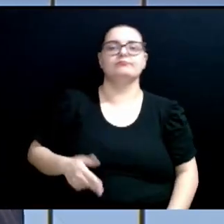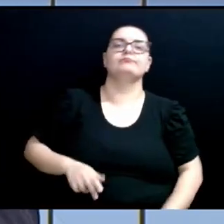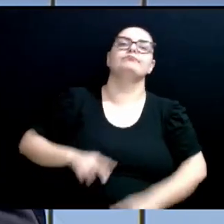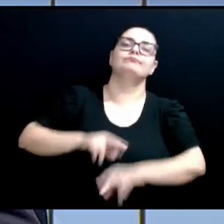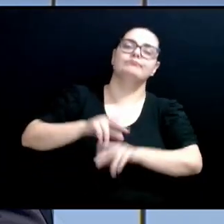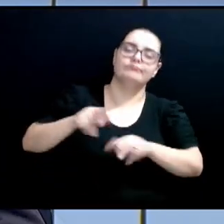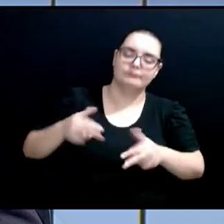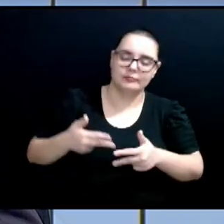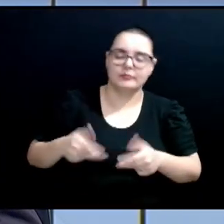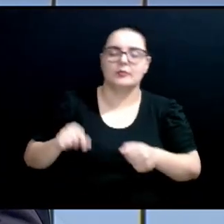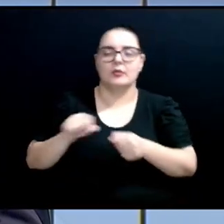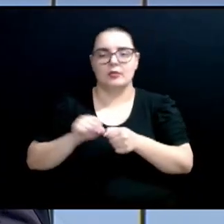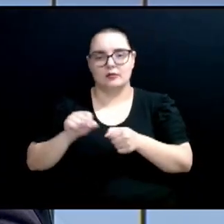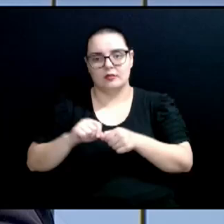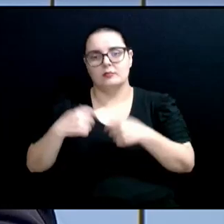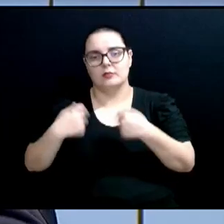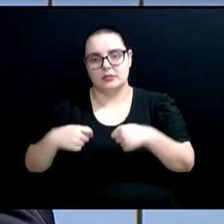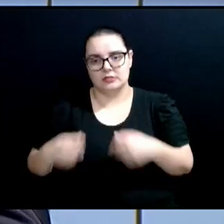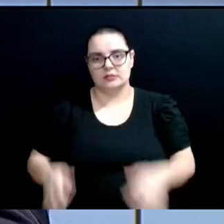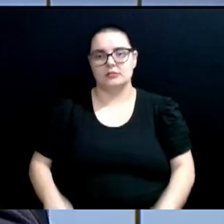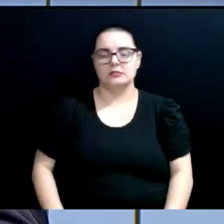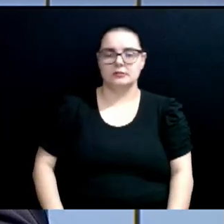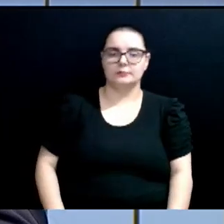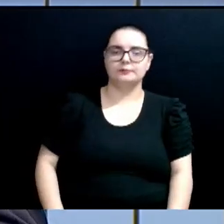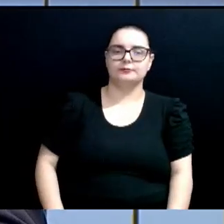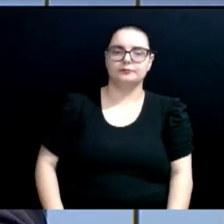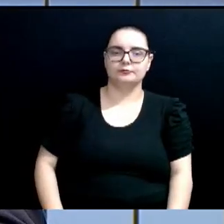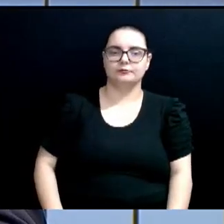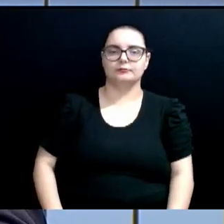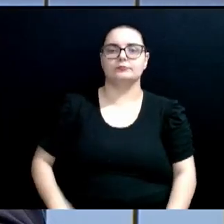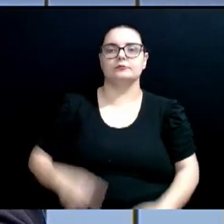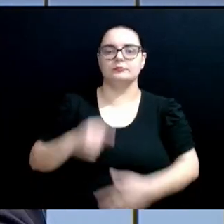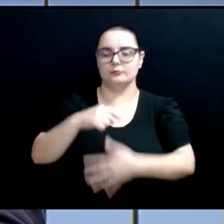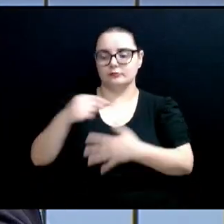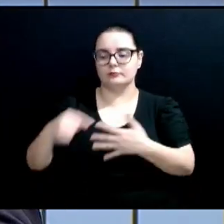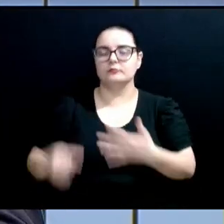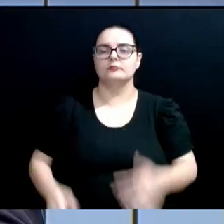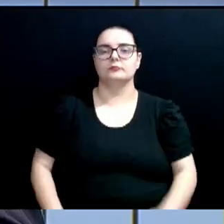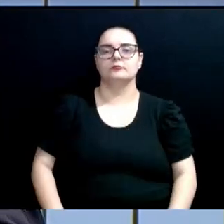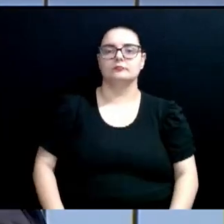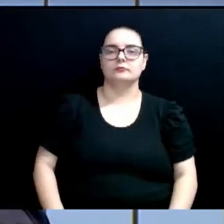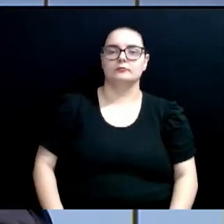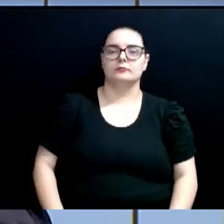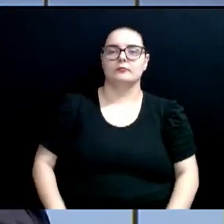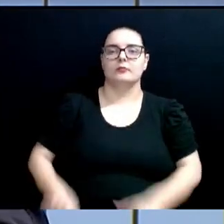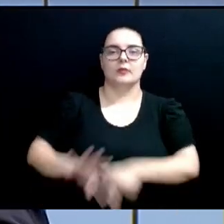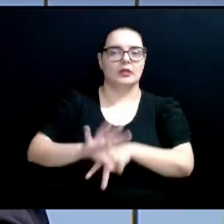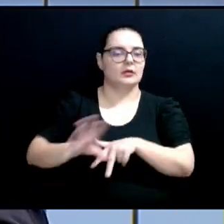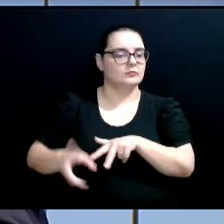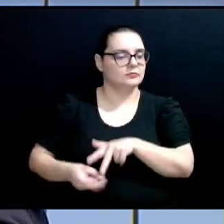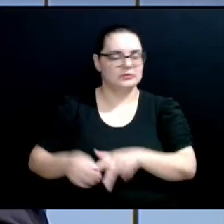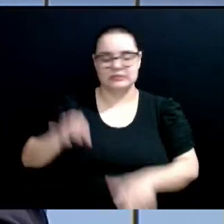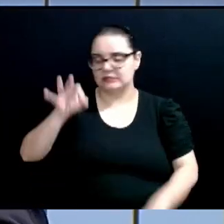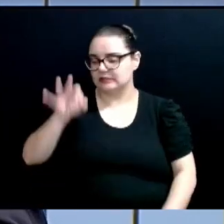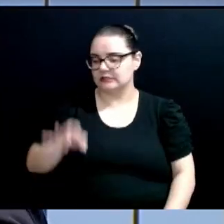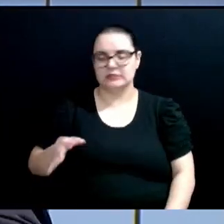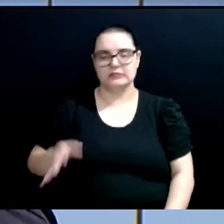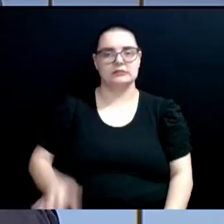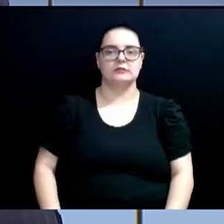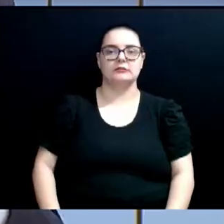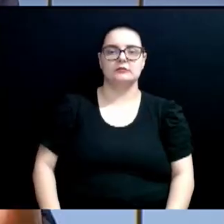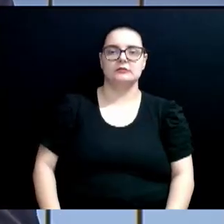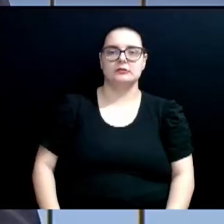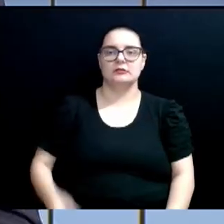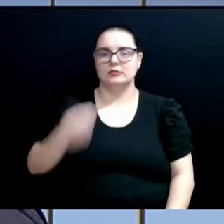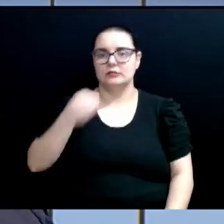feito, não é? Nesse aspecto da questão da corrupção. Isso certamente fragiliza